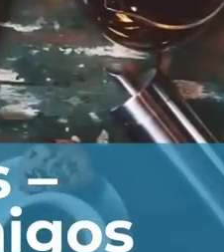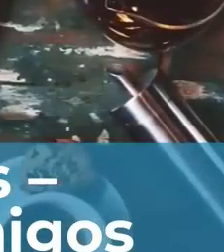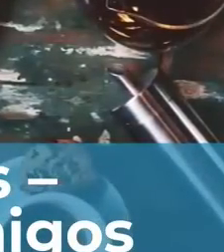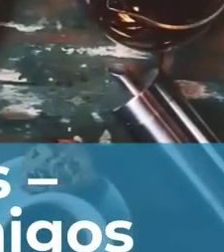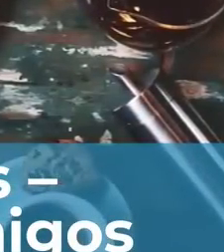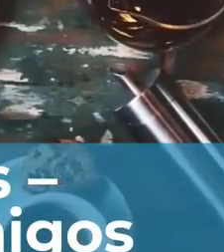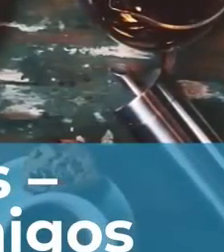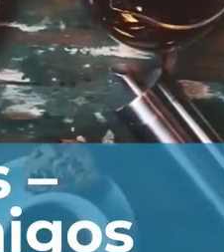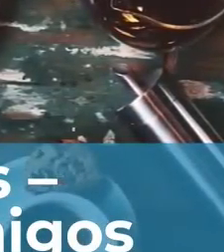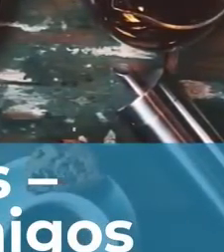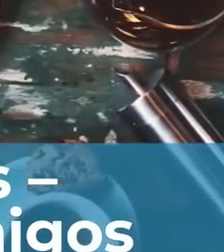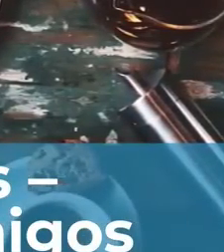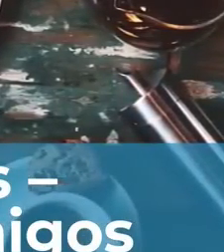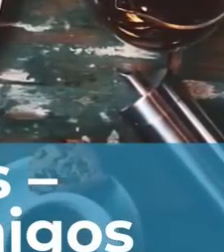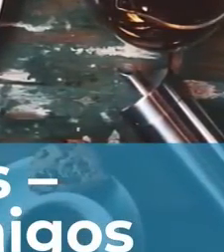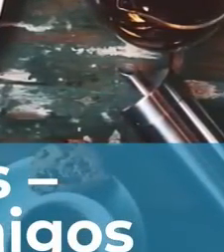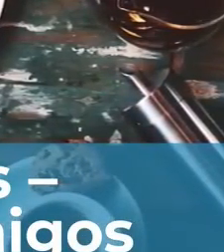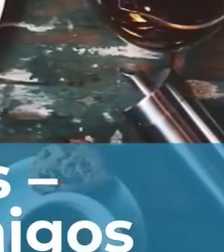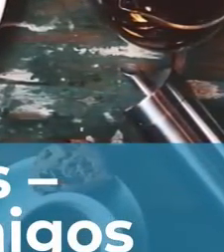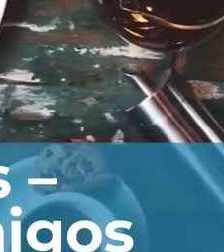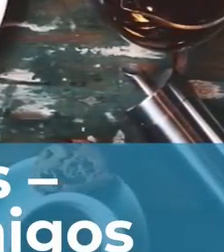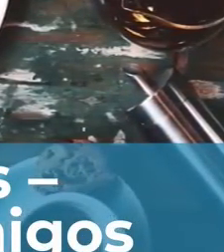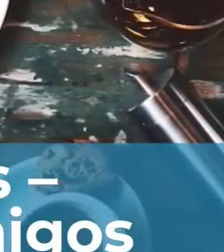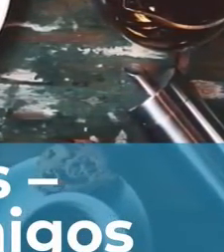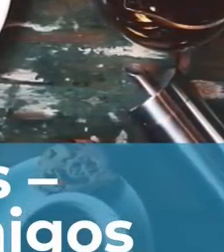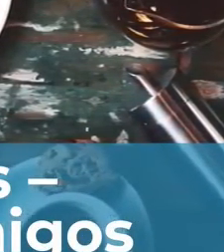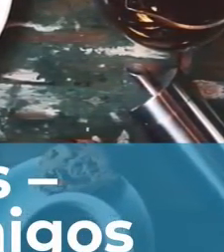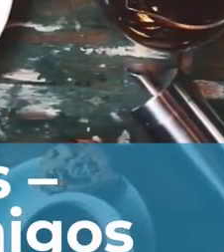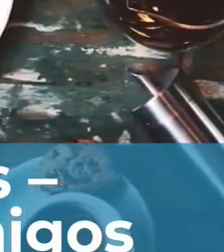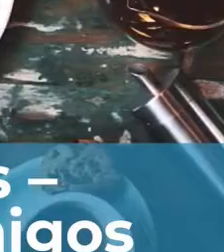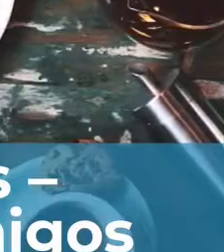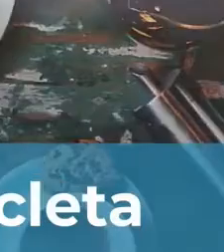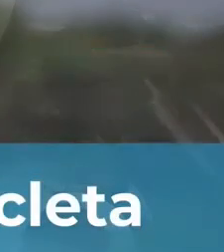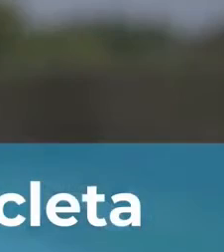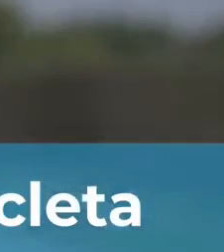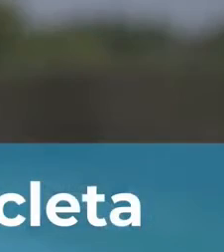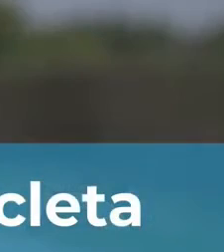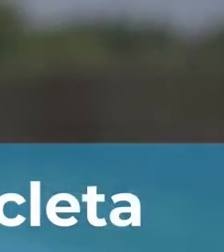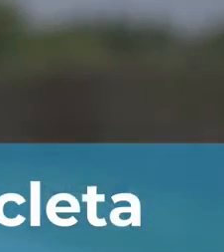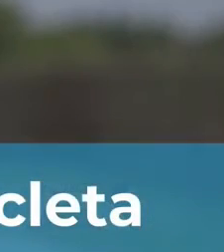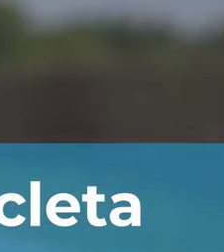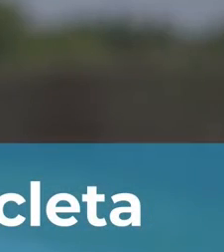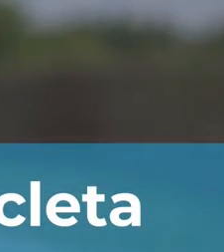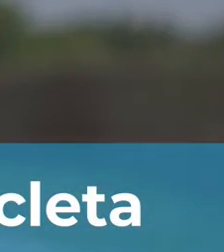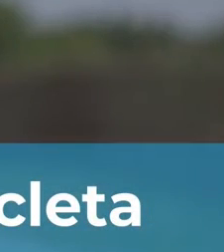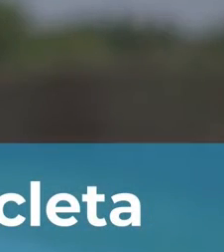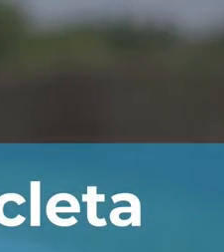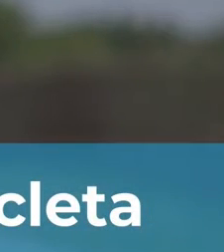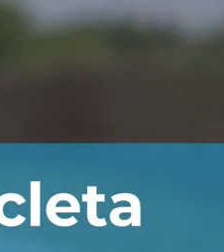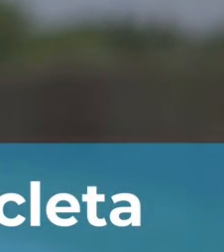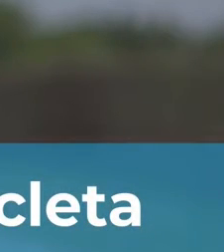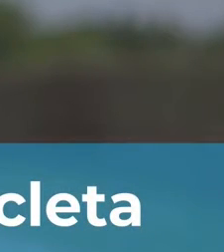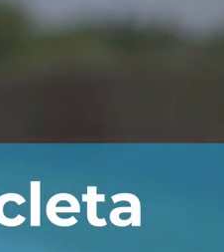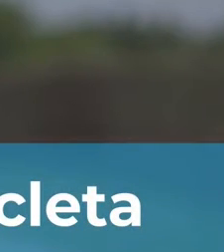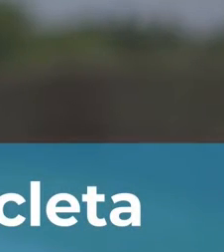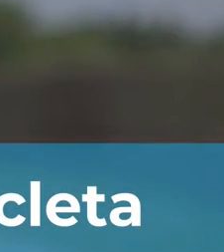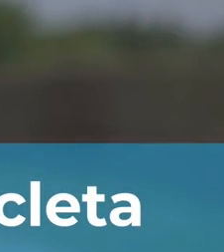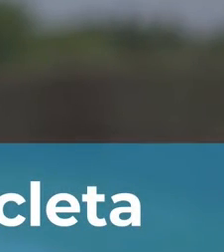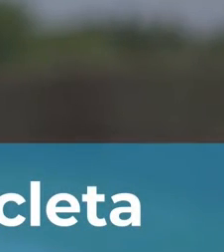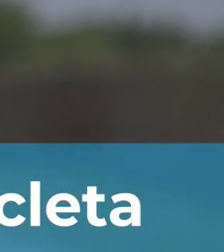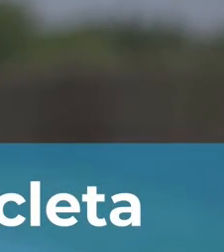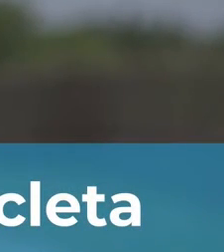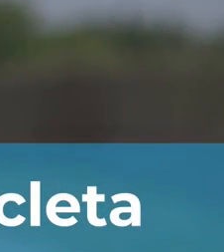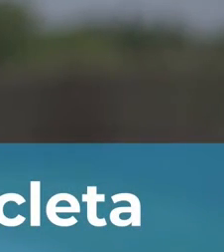Have coffee with friends. Tomar um café com os amigos. Go biking. Andar de